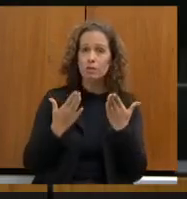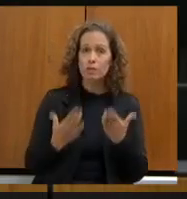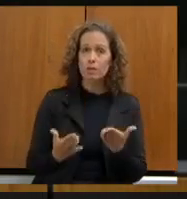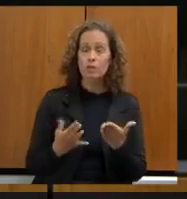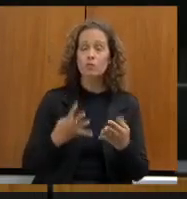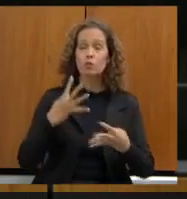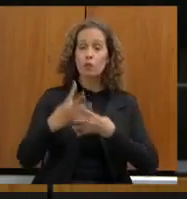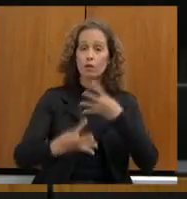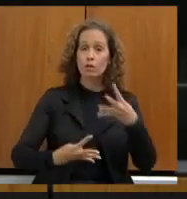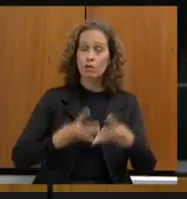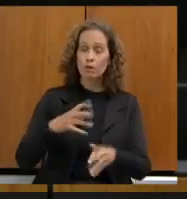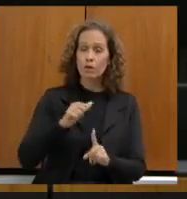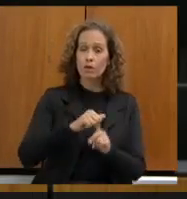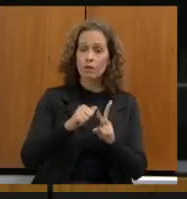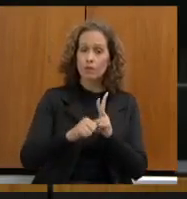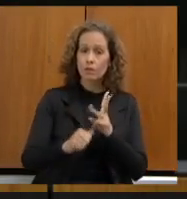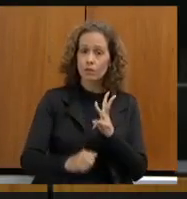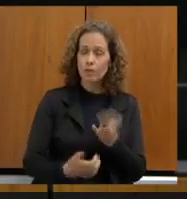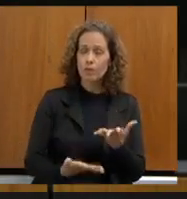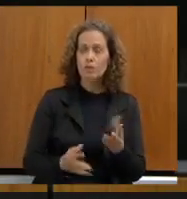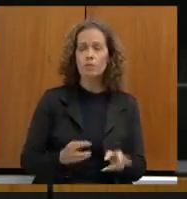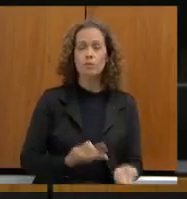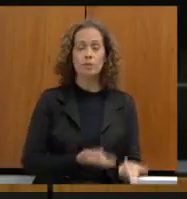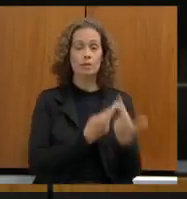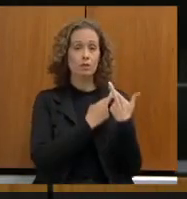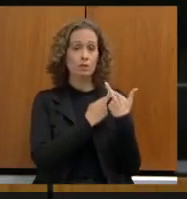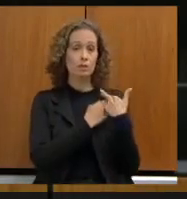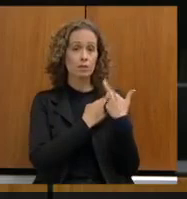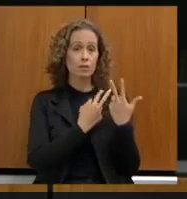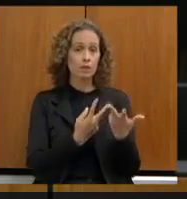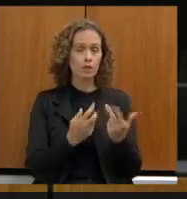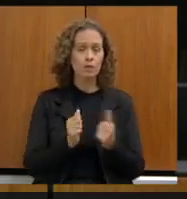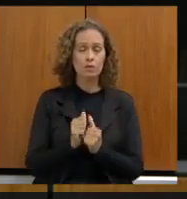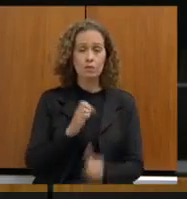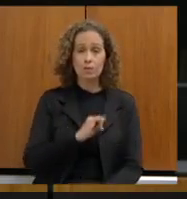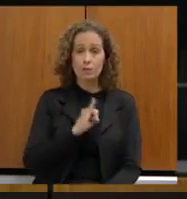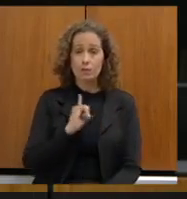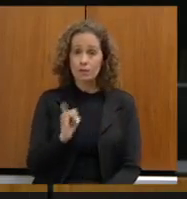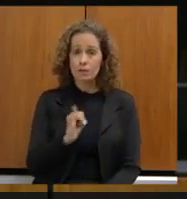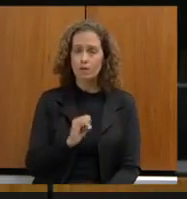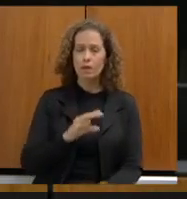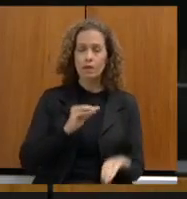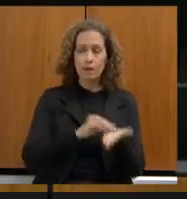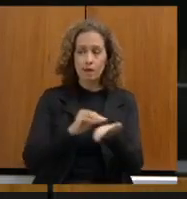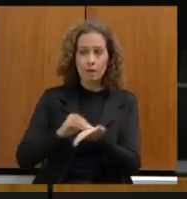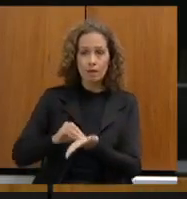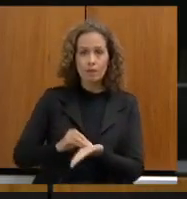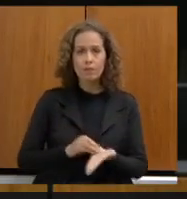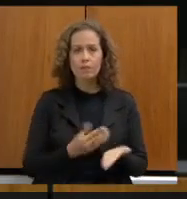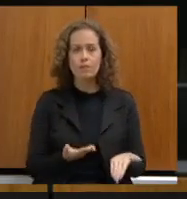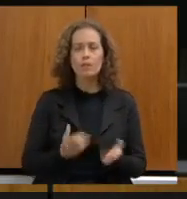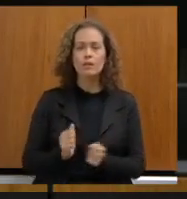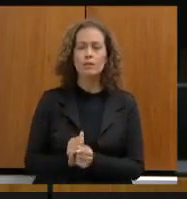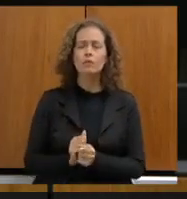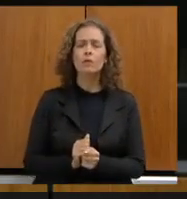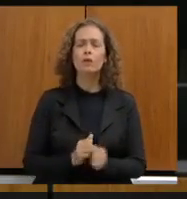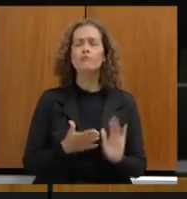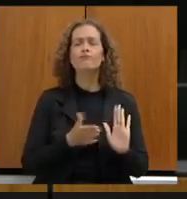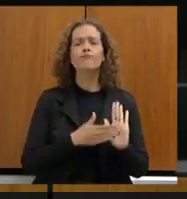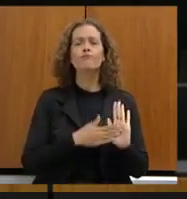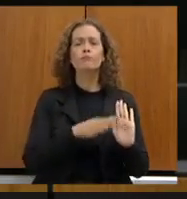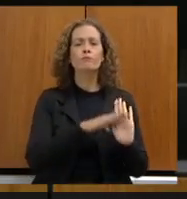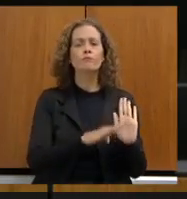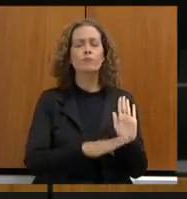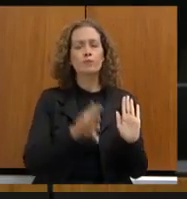quadrimensalmente sob pena de responsabilidade no caso de ausência de cada as comissões permanentes da Assembleia para prestarem